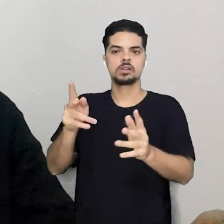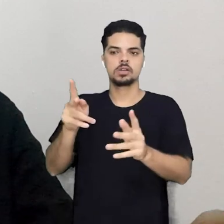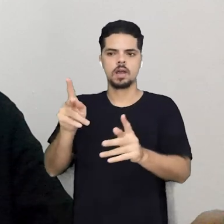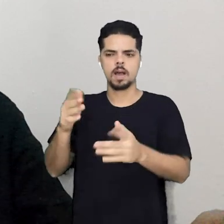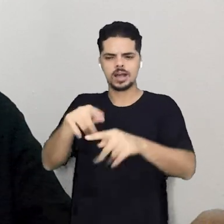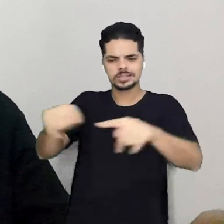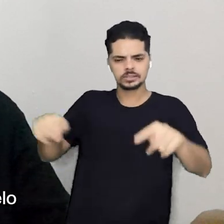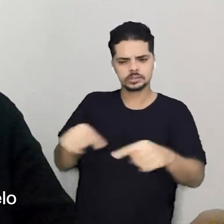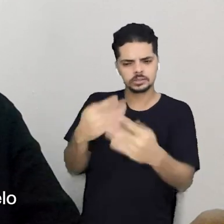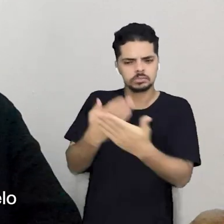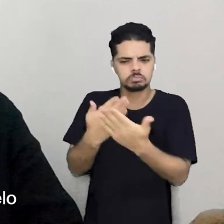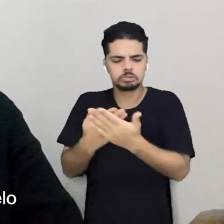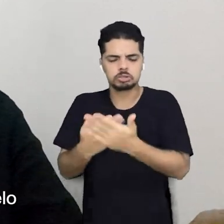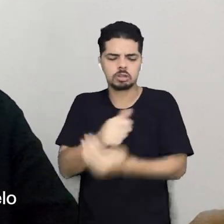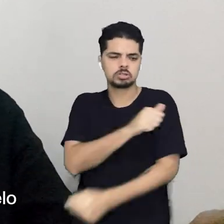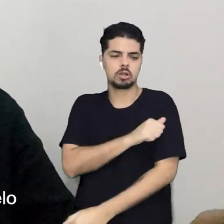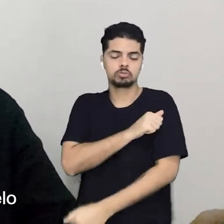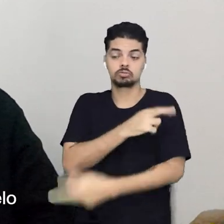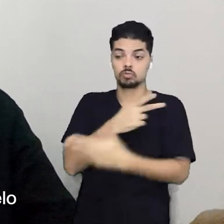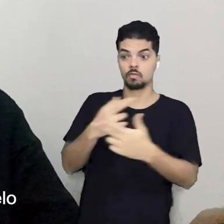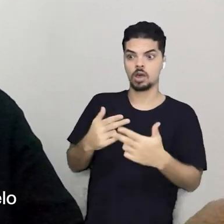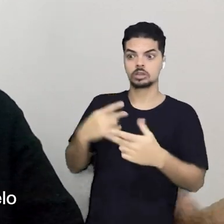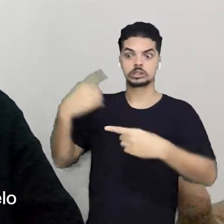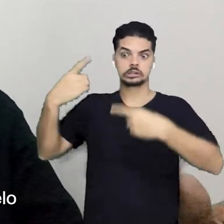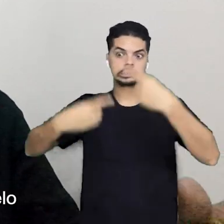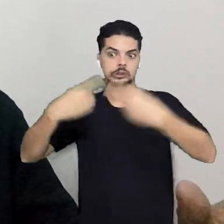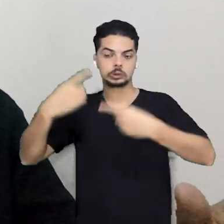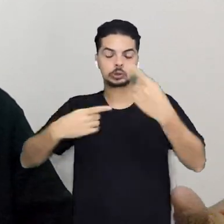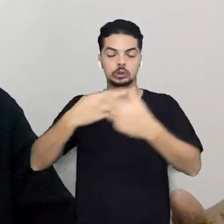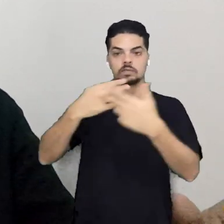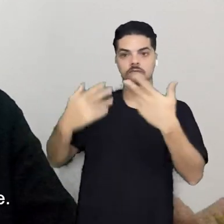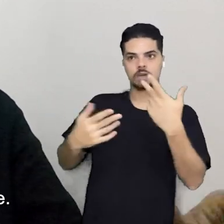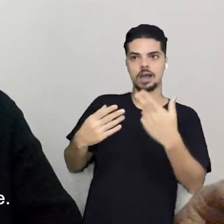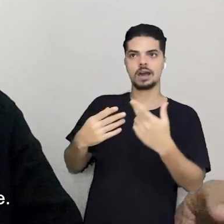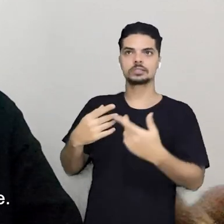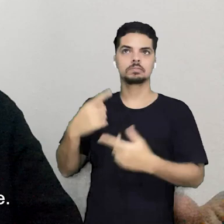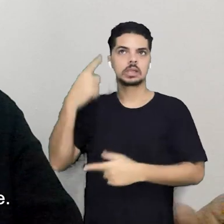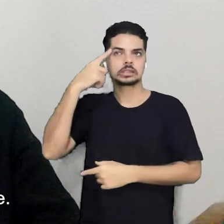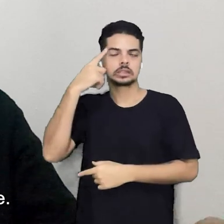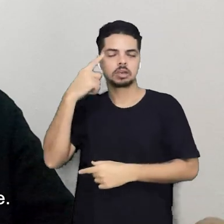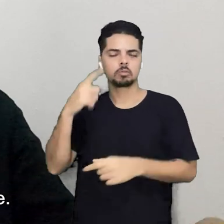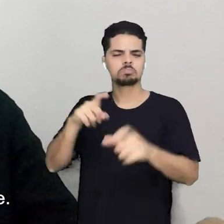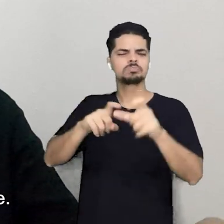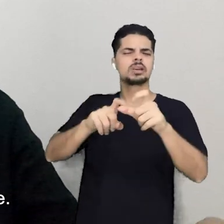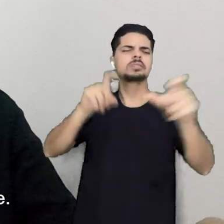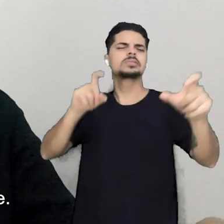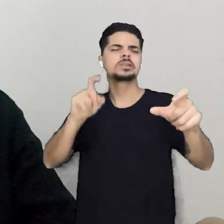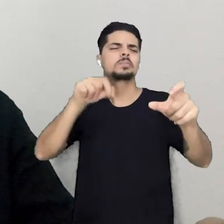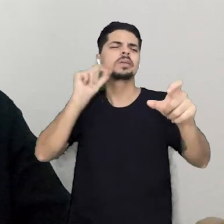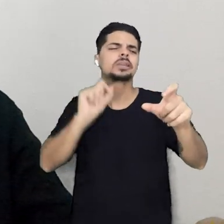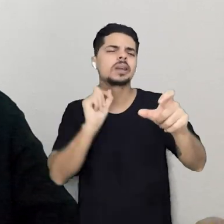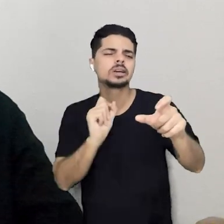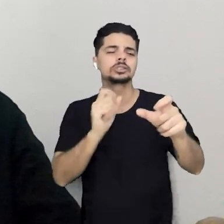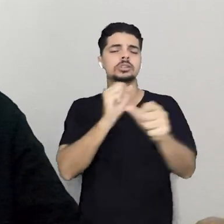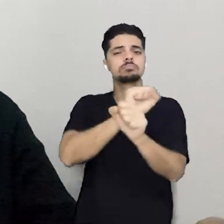da independência, e depois disso ele vai fazer um paralelo, né, de como é essa liberdade na